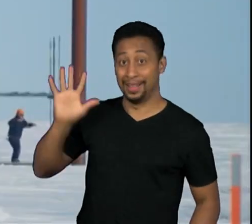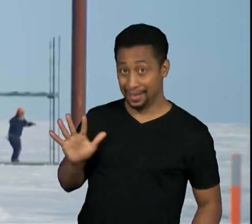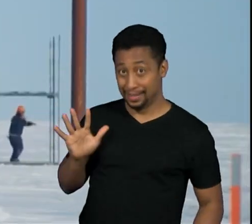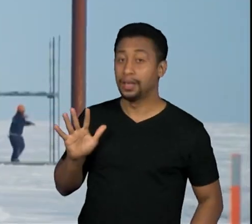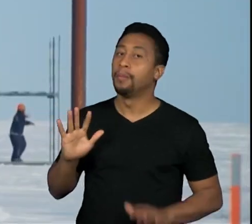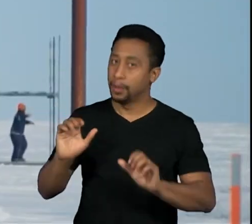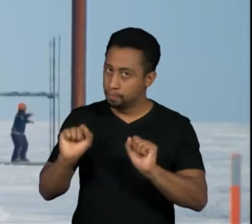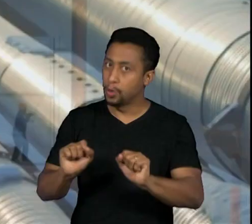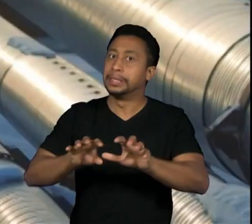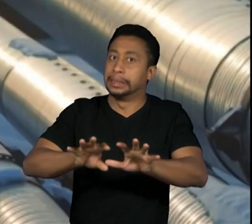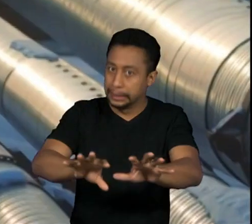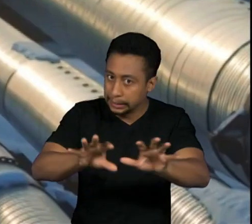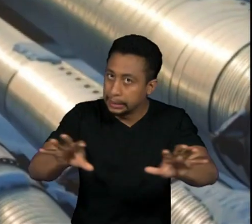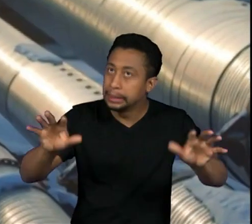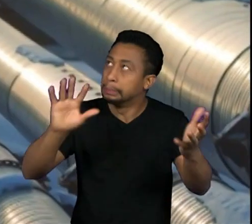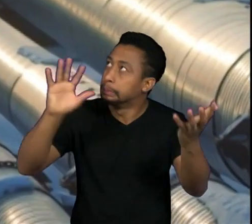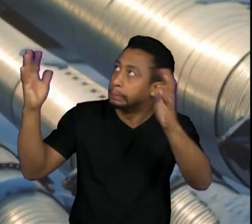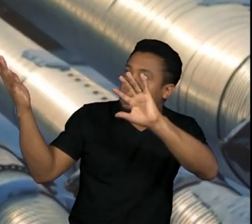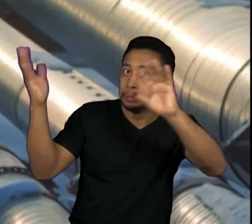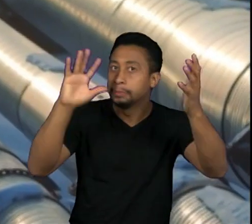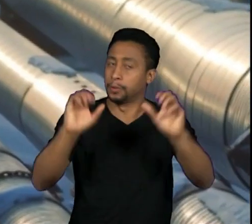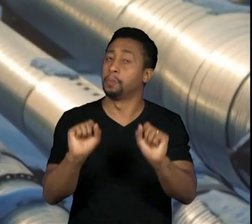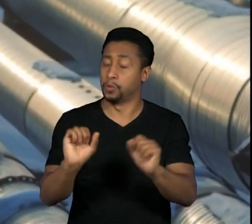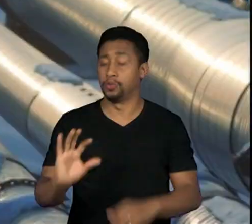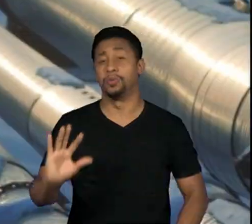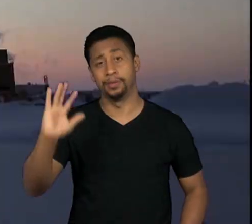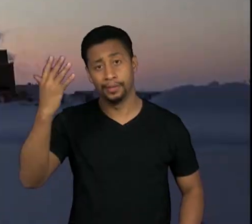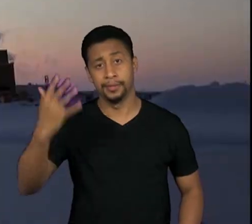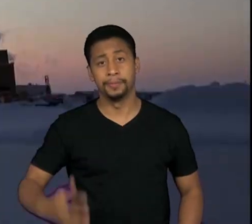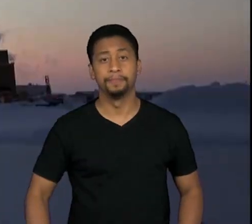impacto ambiental e climático.